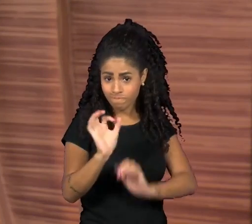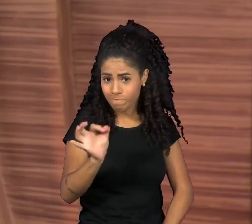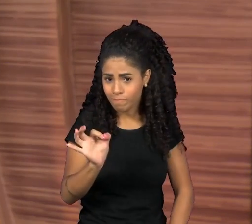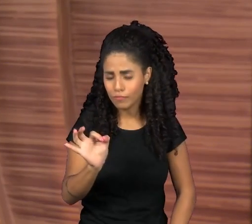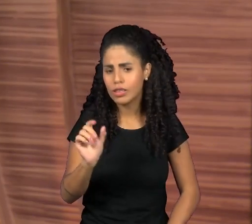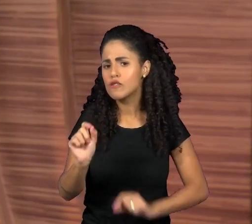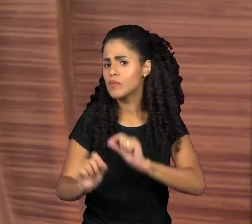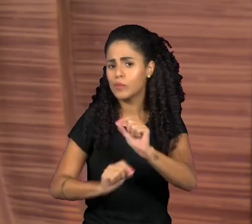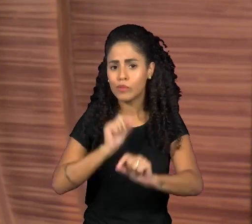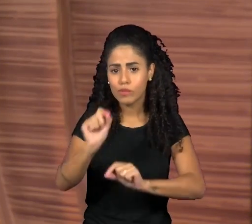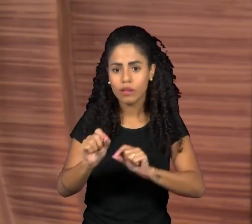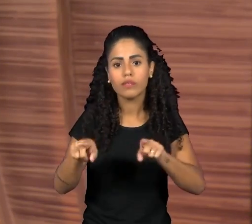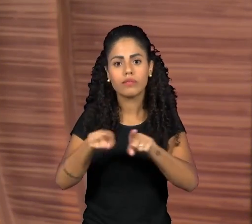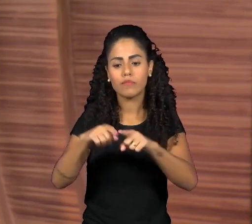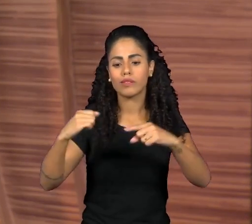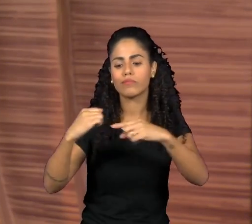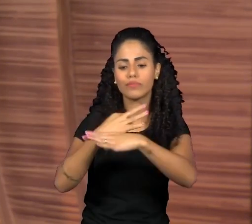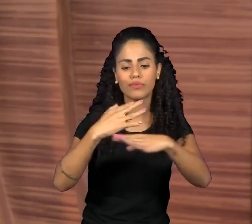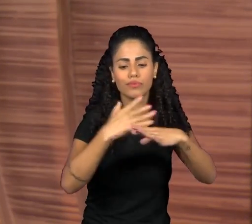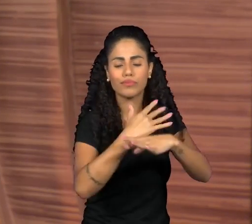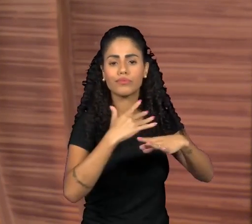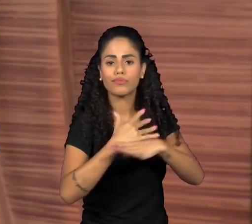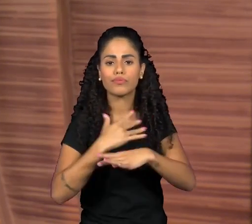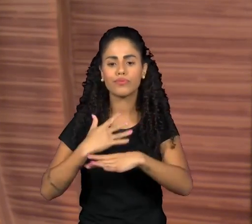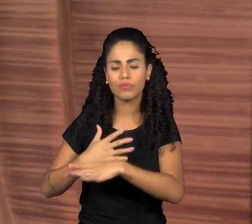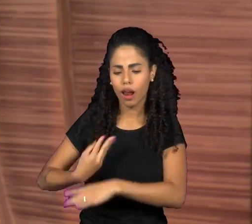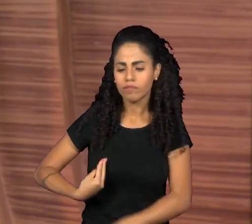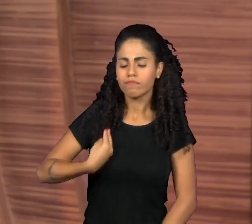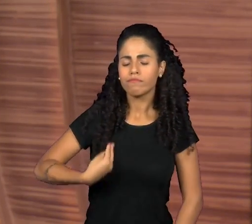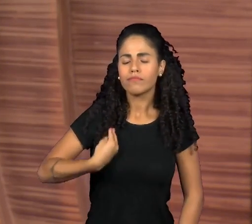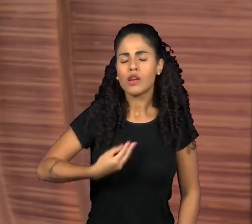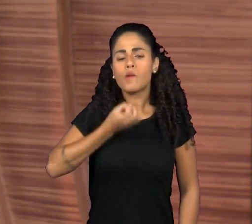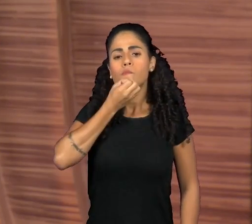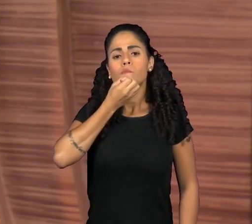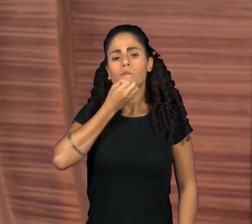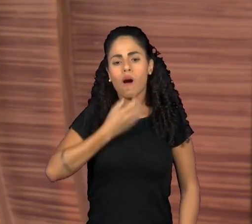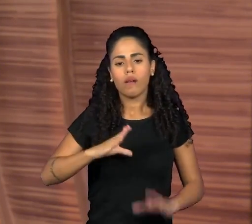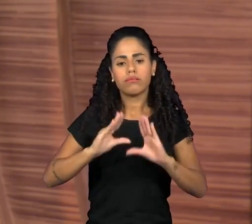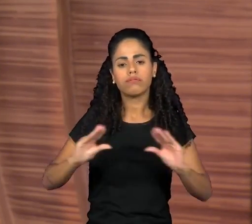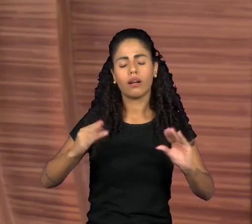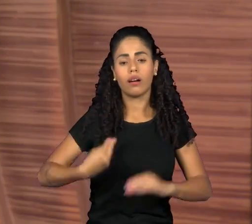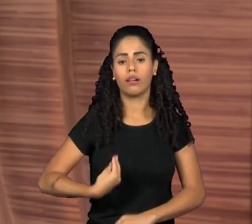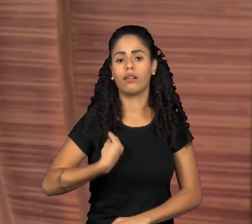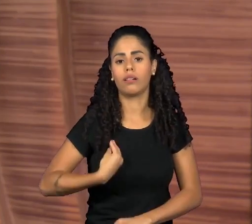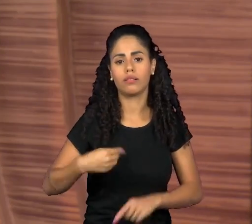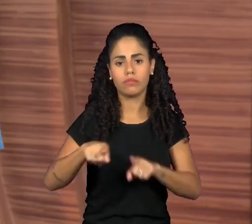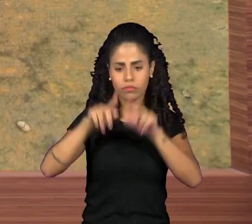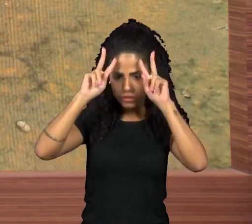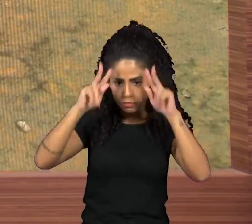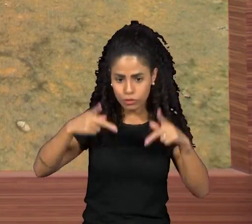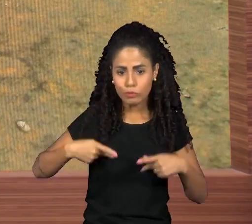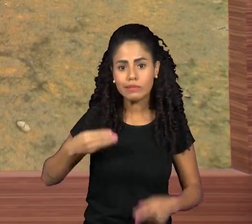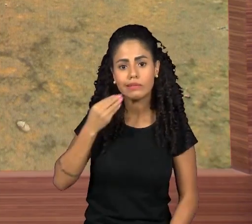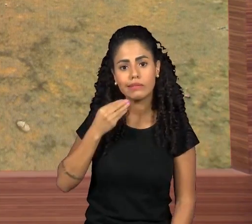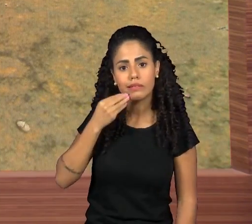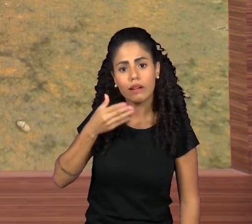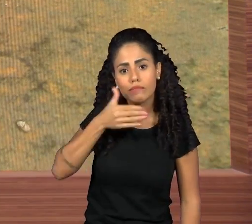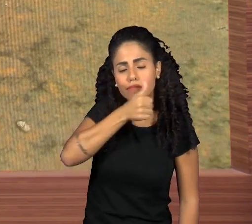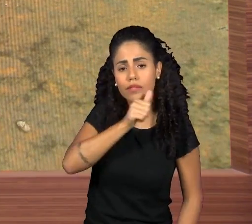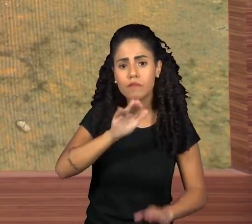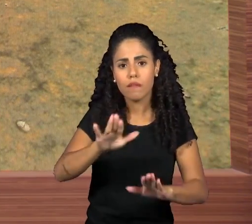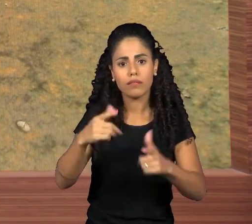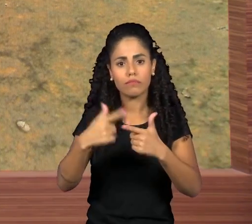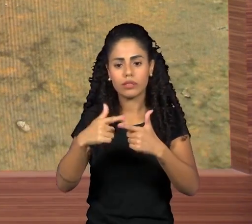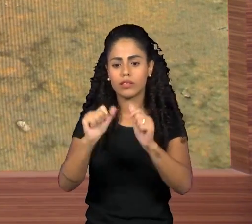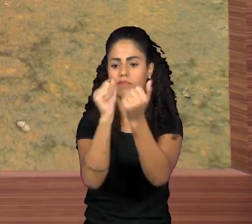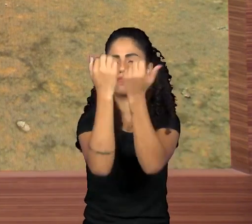elas, transformar as cidades em lugares mais agradáveis e menos inóspitos para os cidadãos. É preciso ampliar